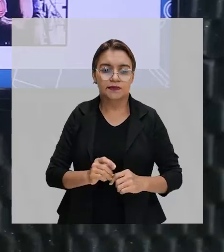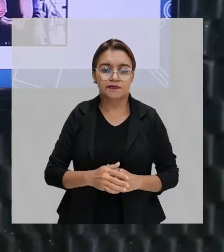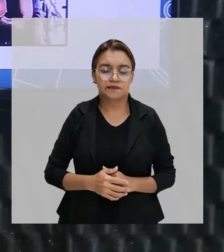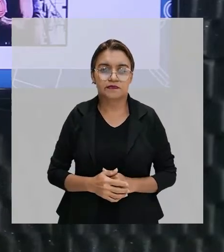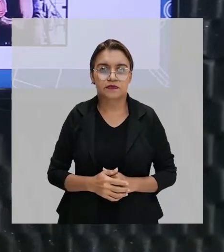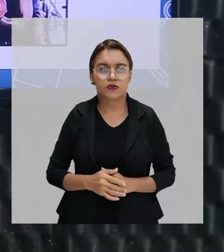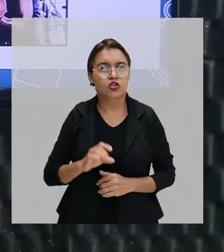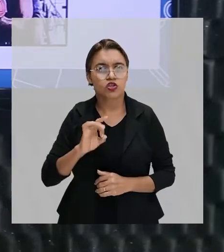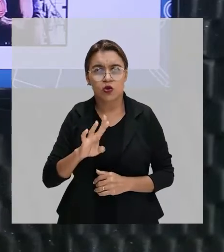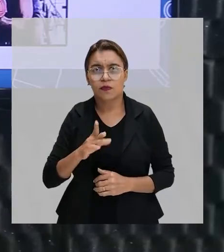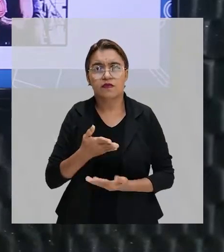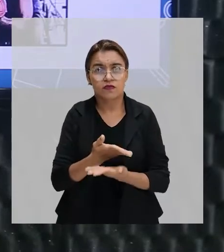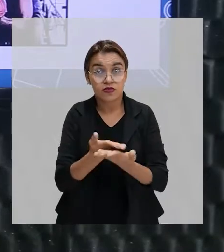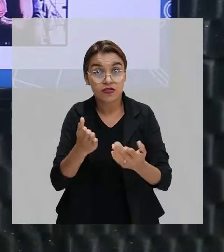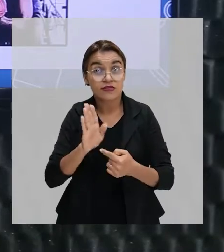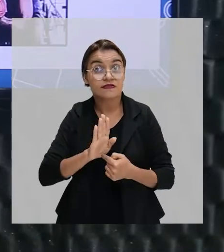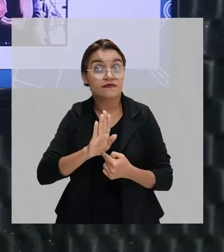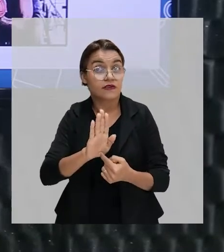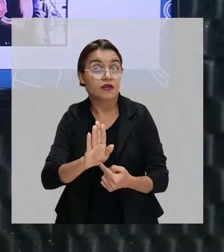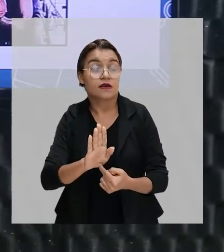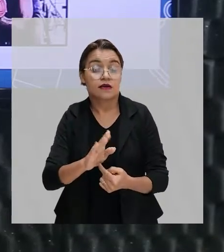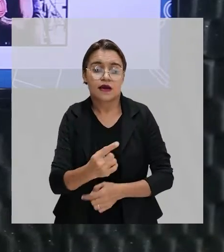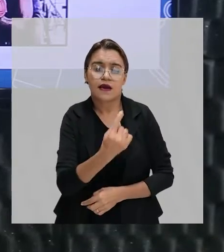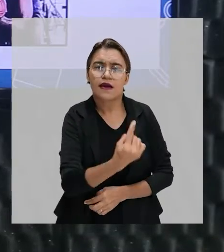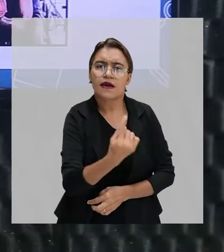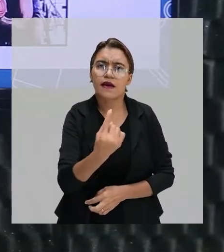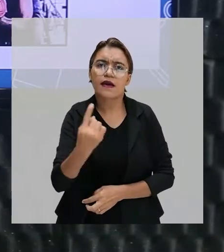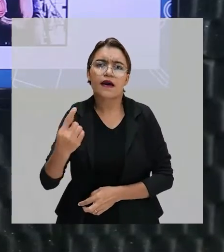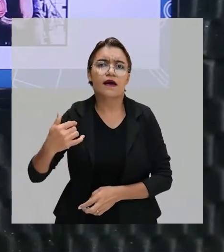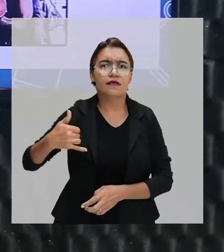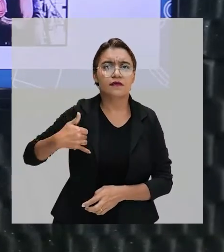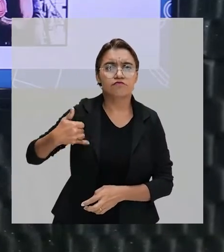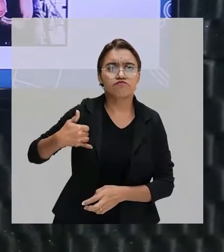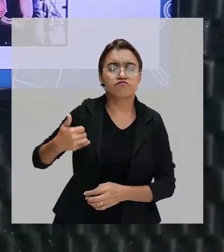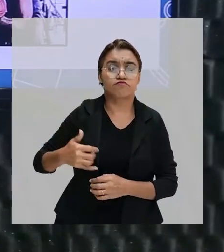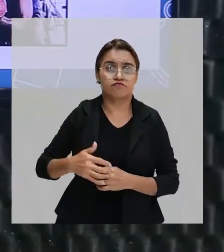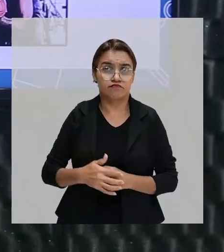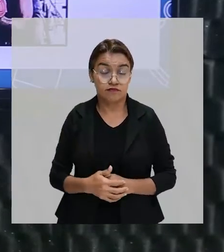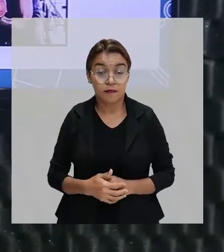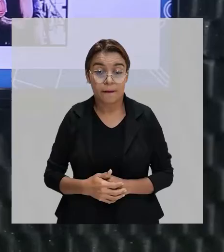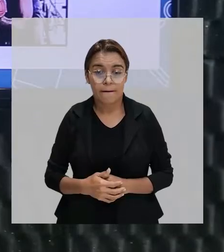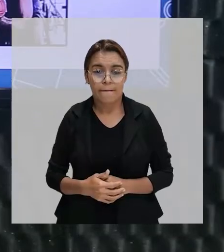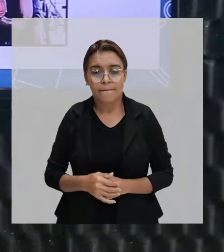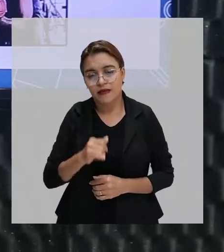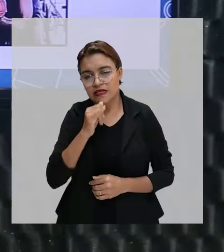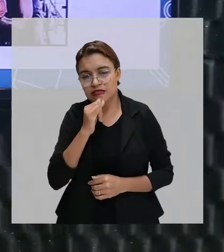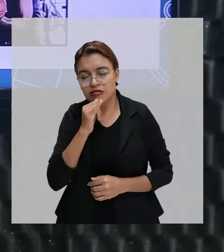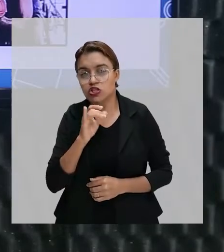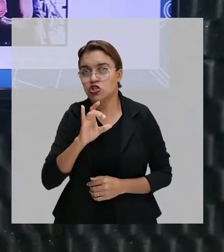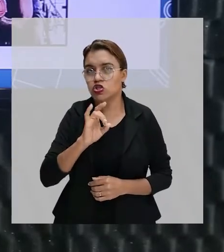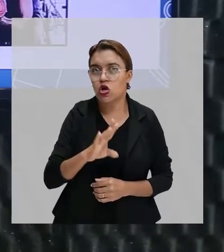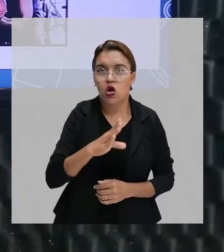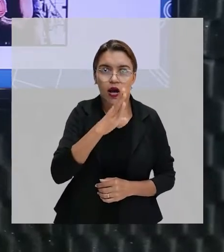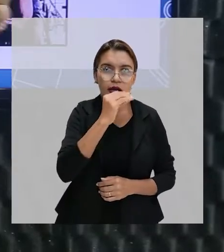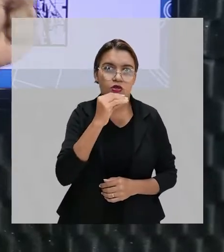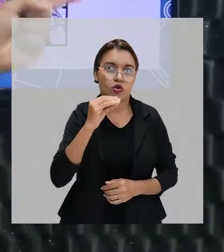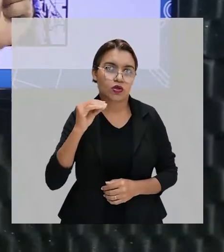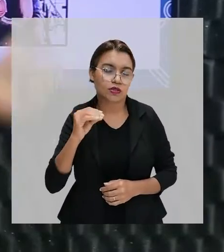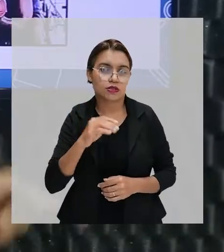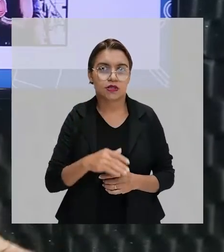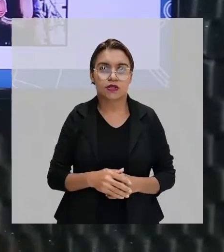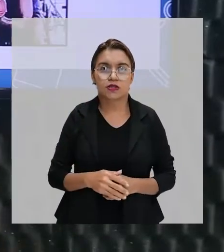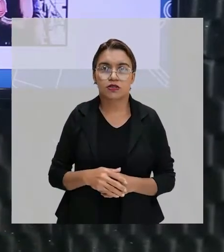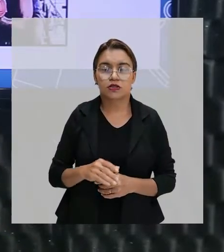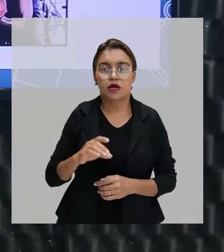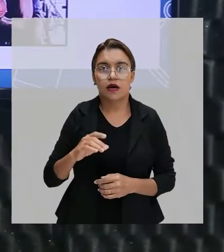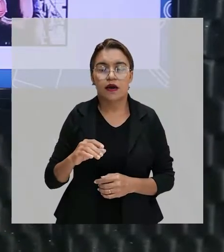demonstração mesmo para vocês Tá então não existe aquela série para adolescente aquela série